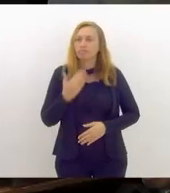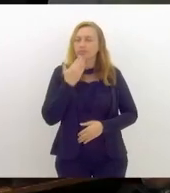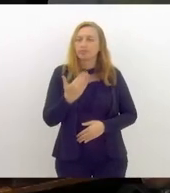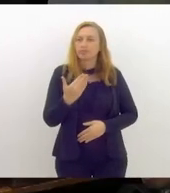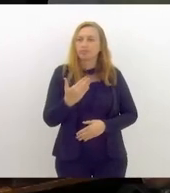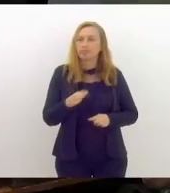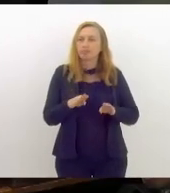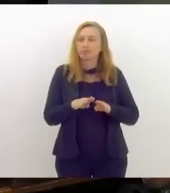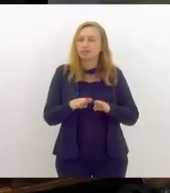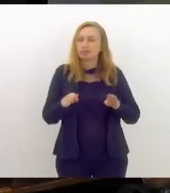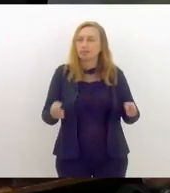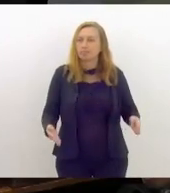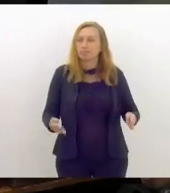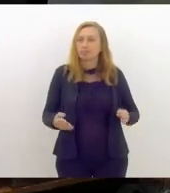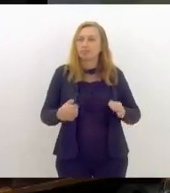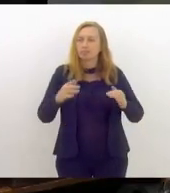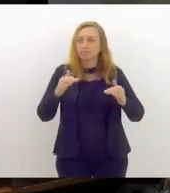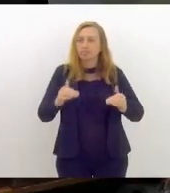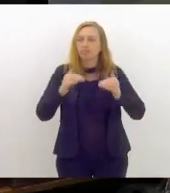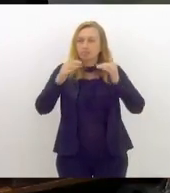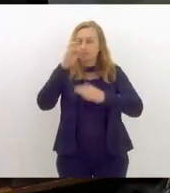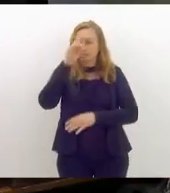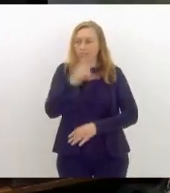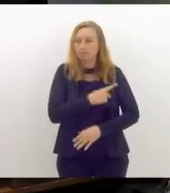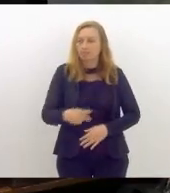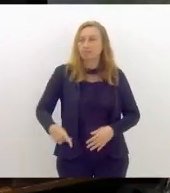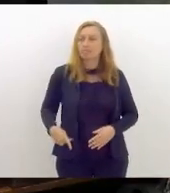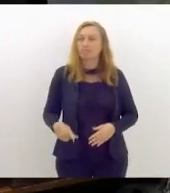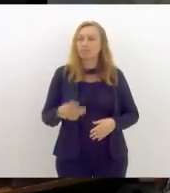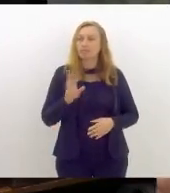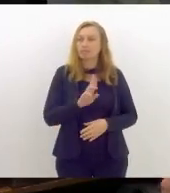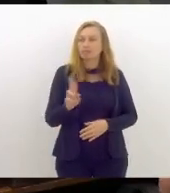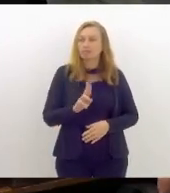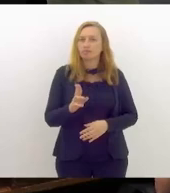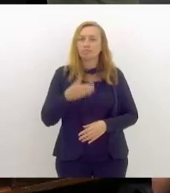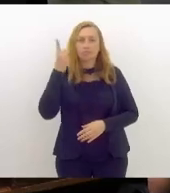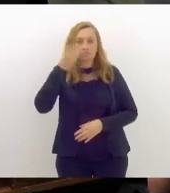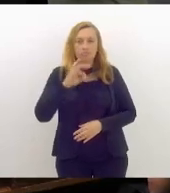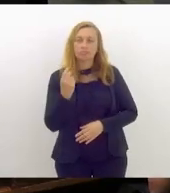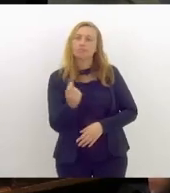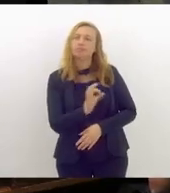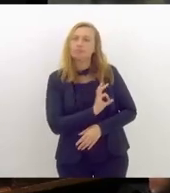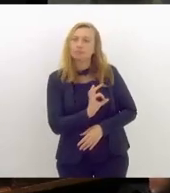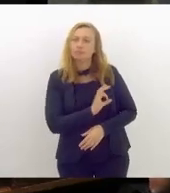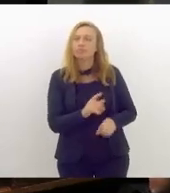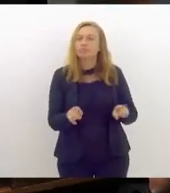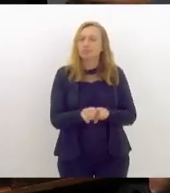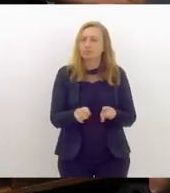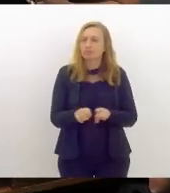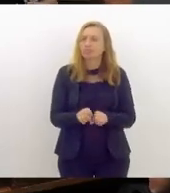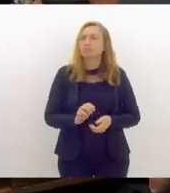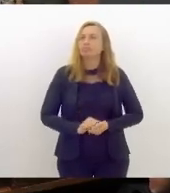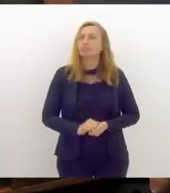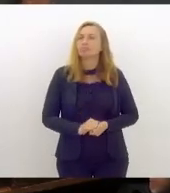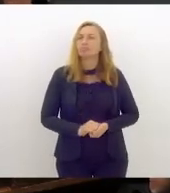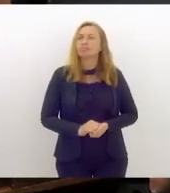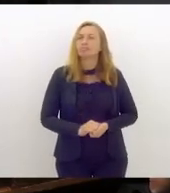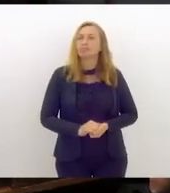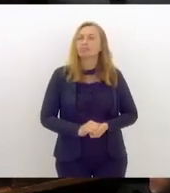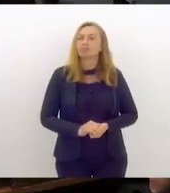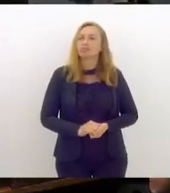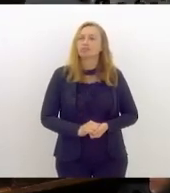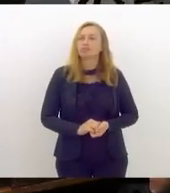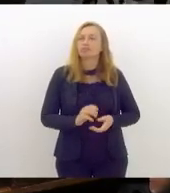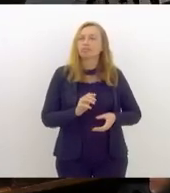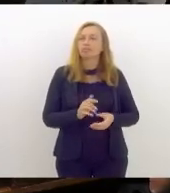Solicitar à mesa, Vossa Excelência, que coloque a deputada Marta Rocha como coautora dessa proposta. Coautora Marta e